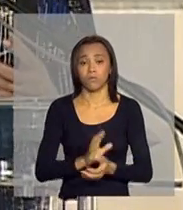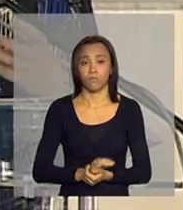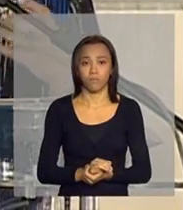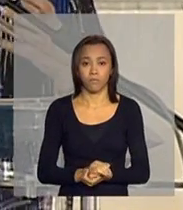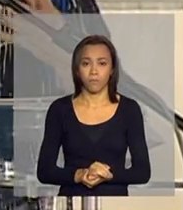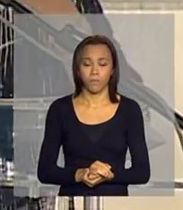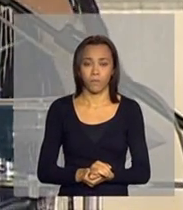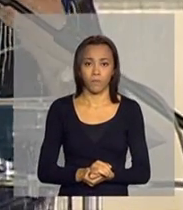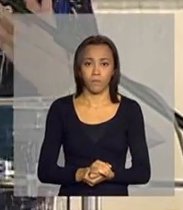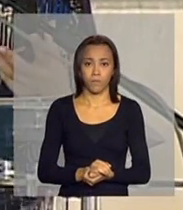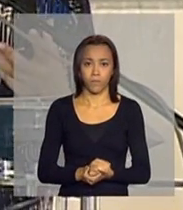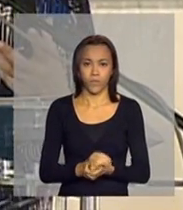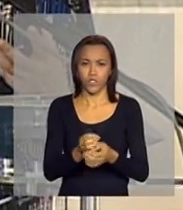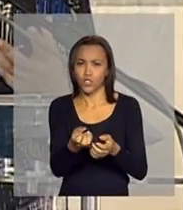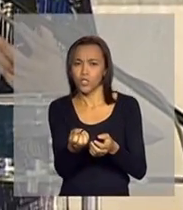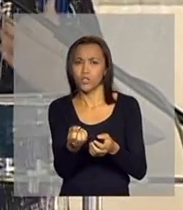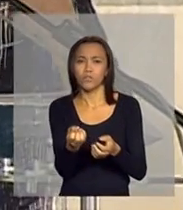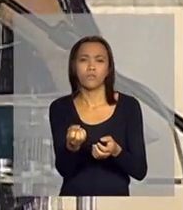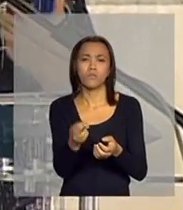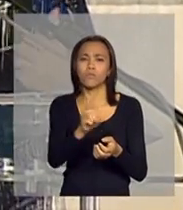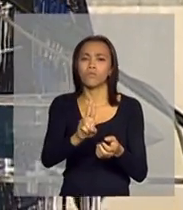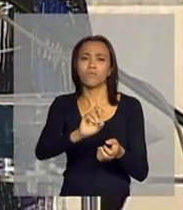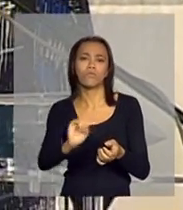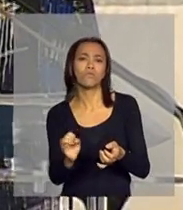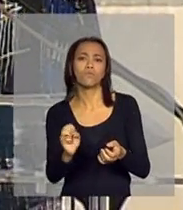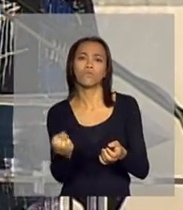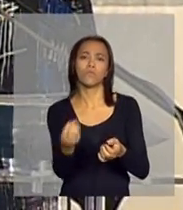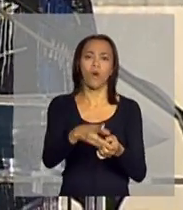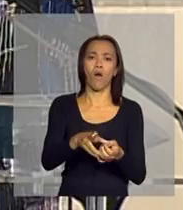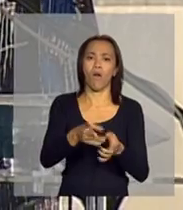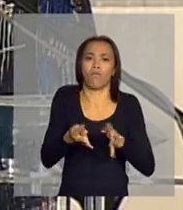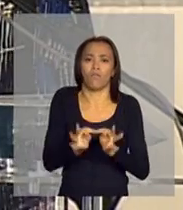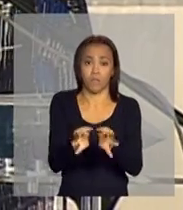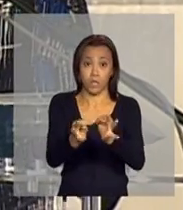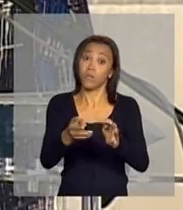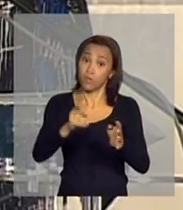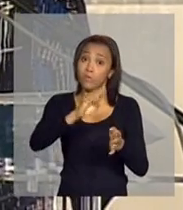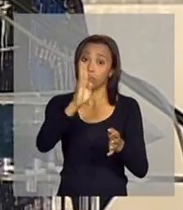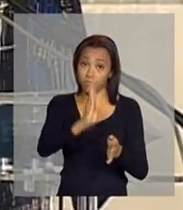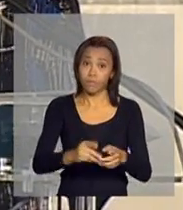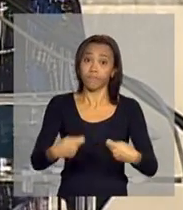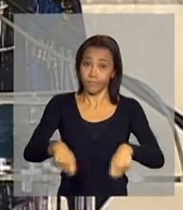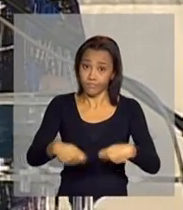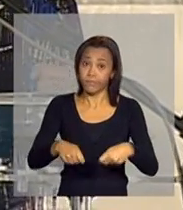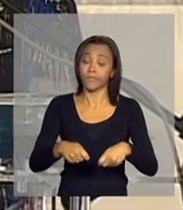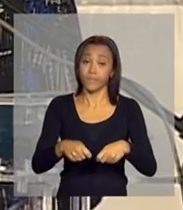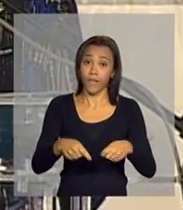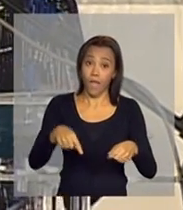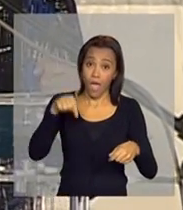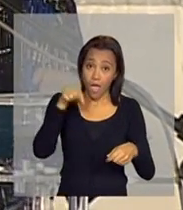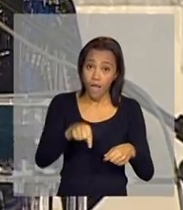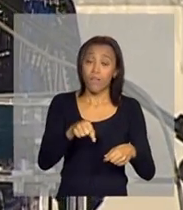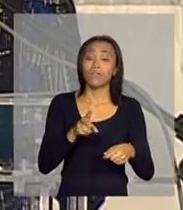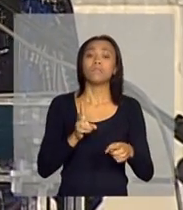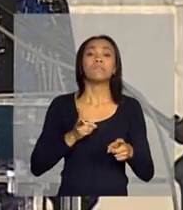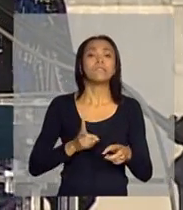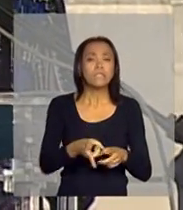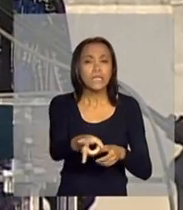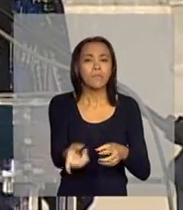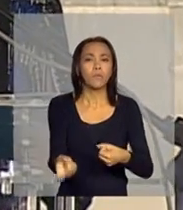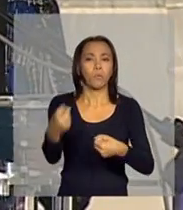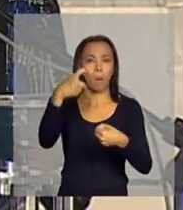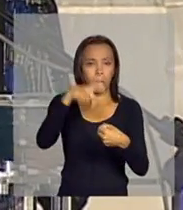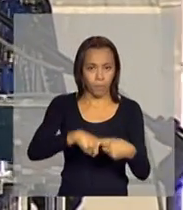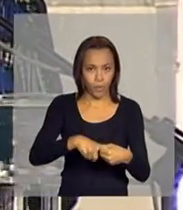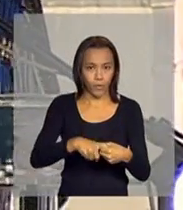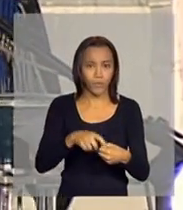de inovações que o Brasil precisa, ela vai ser sempre uma parceira incondicional do